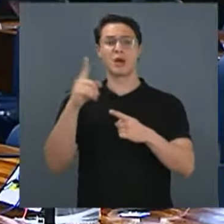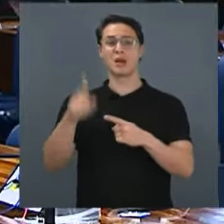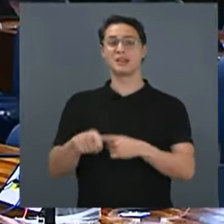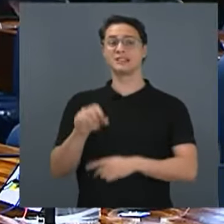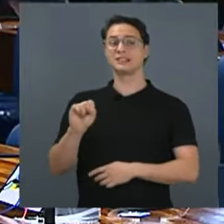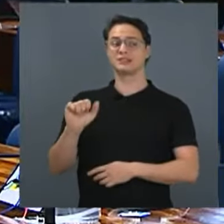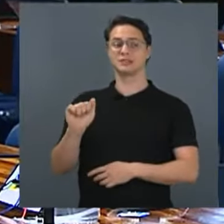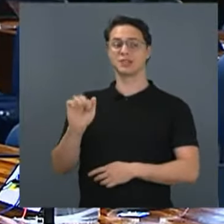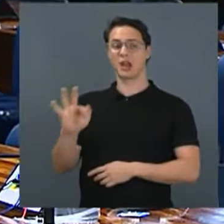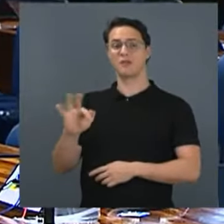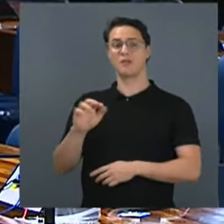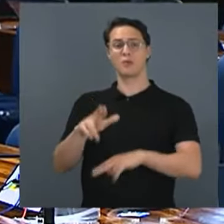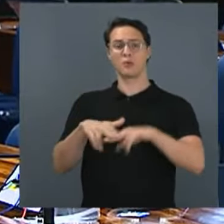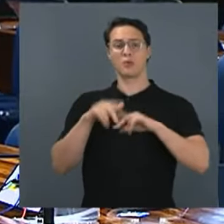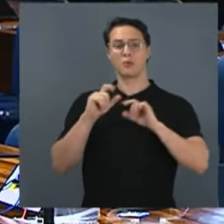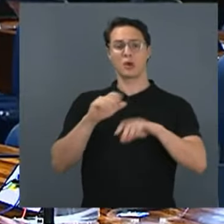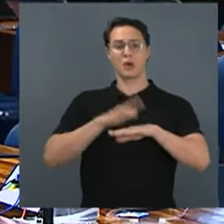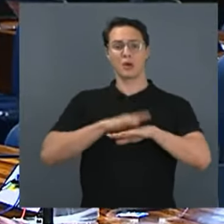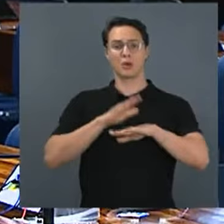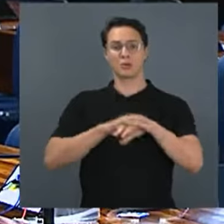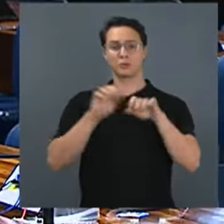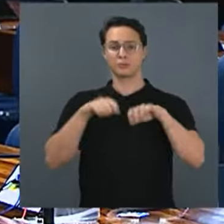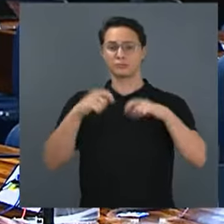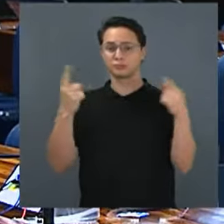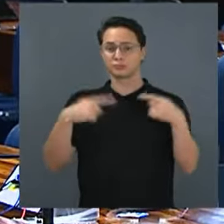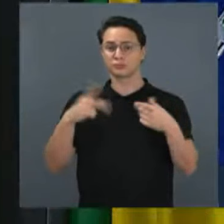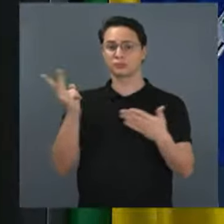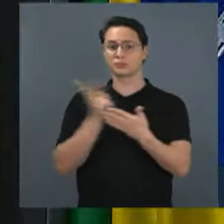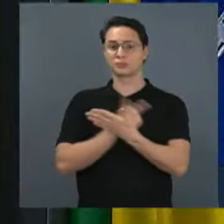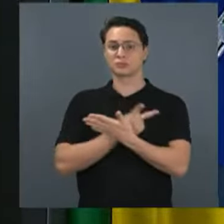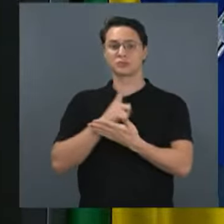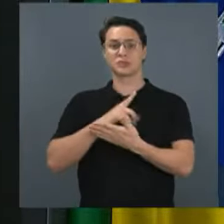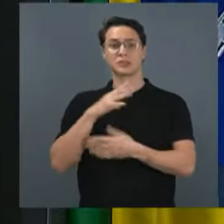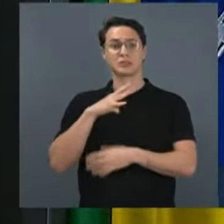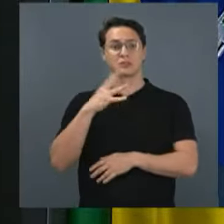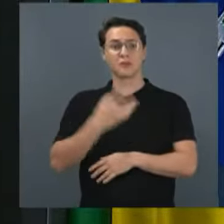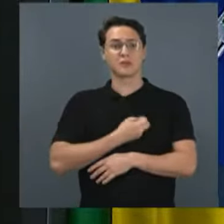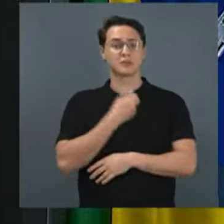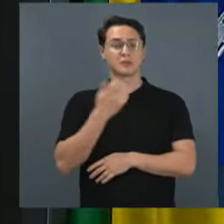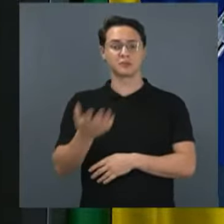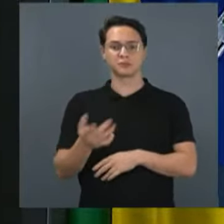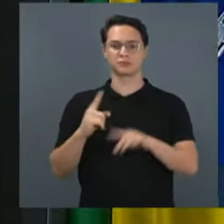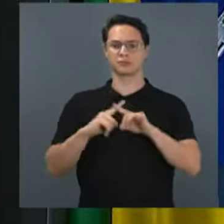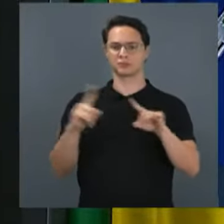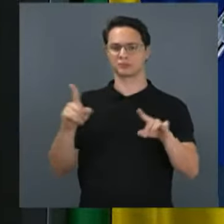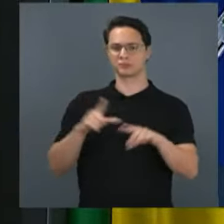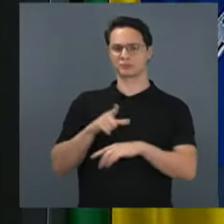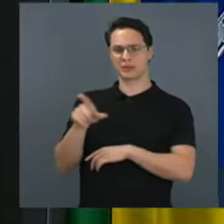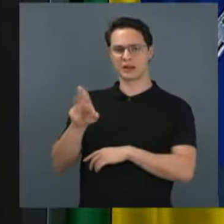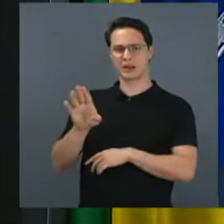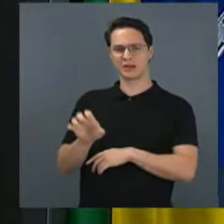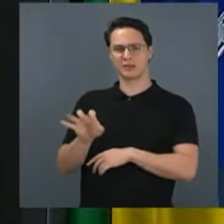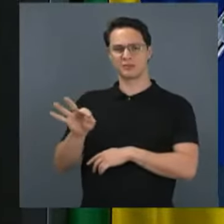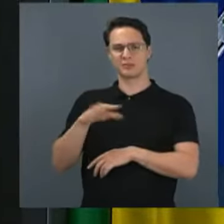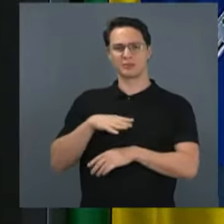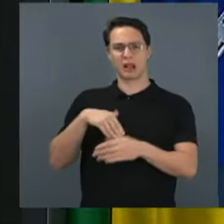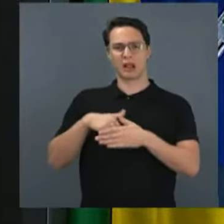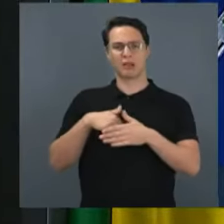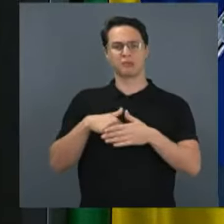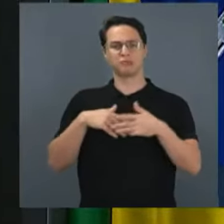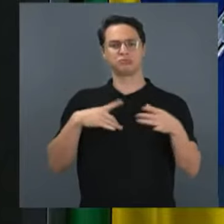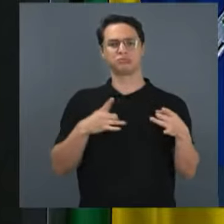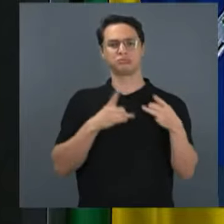SAF, pela questão da competitividade que trouxe ao futebol, a salvação. Mas essas bets estão jogando todo o trabalho